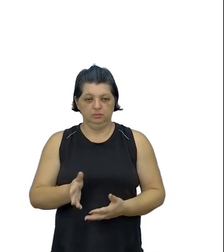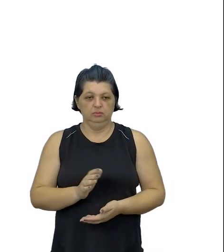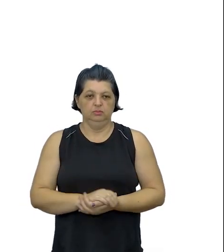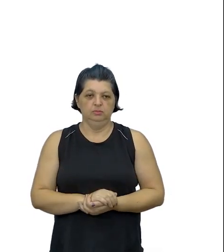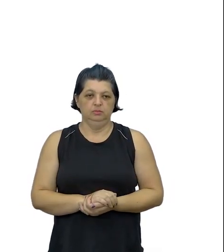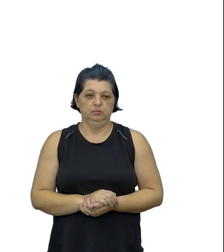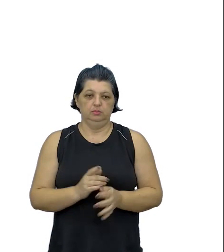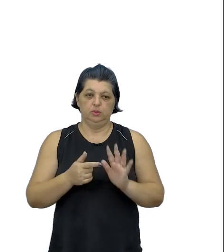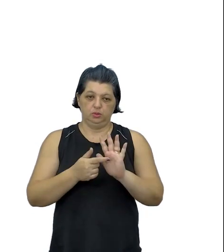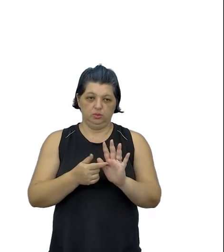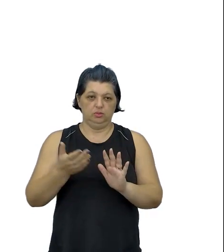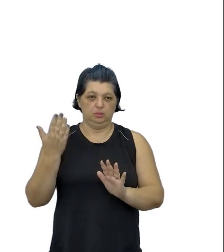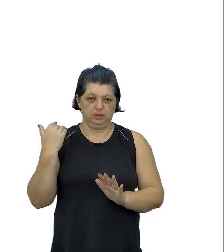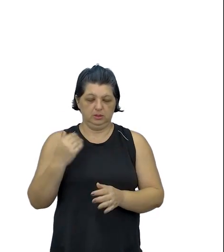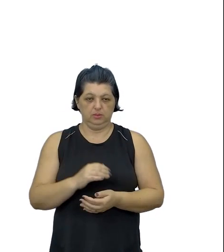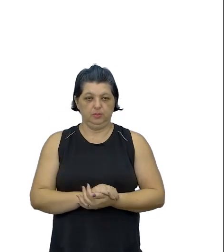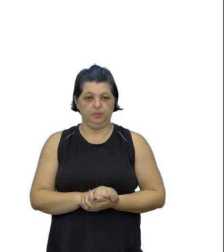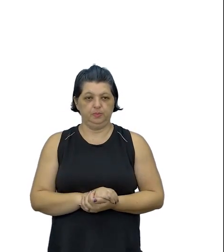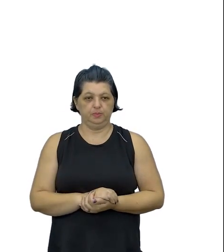anteriormente.